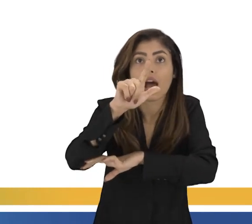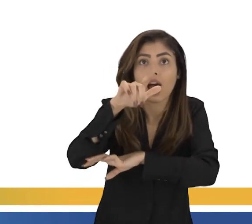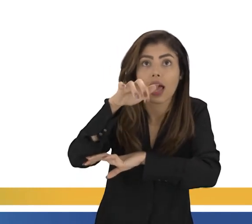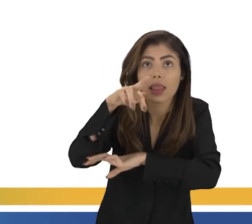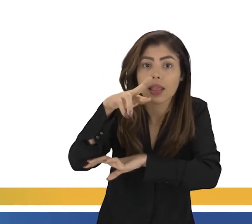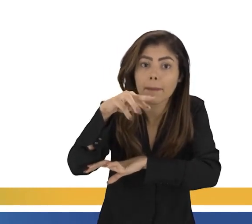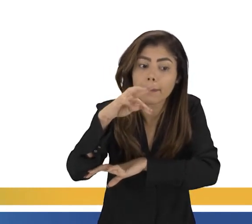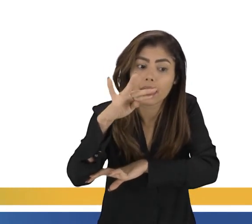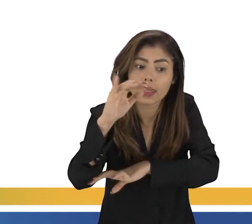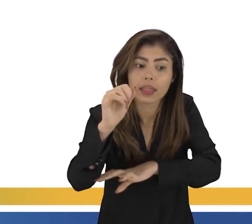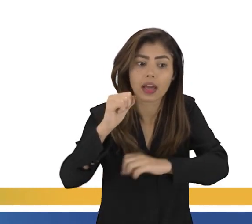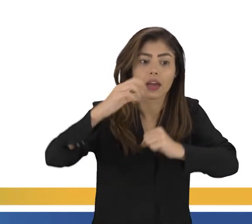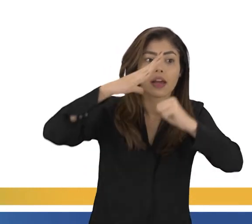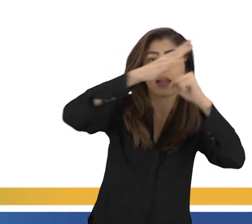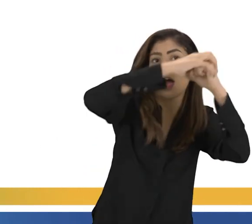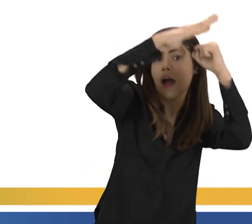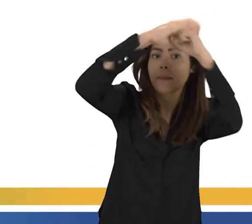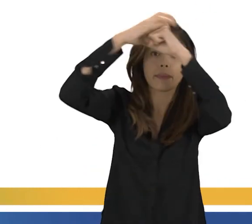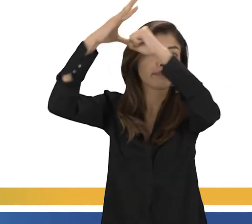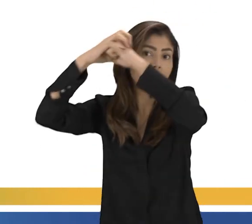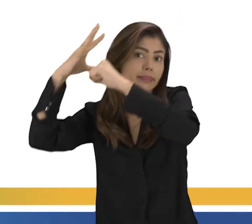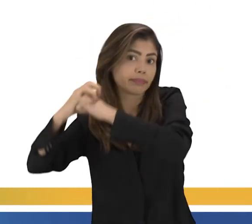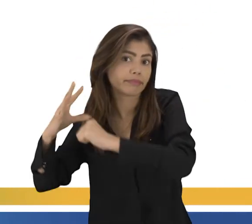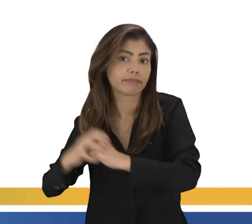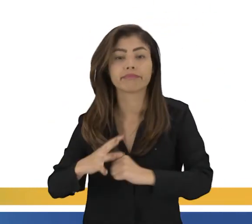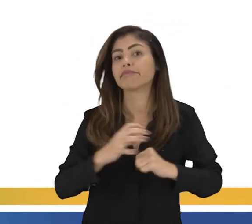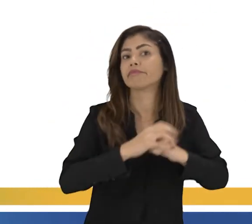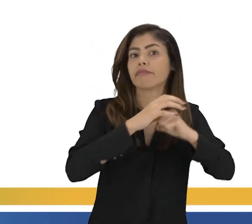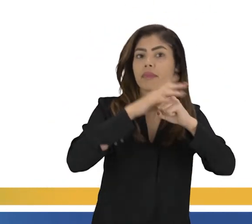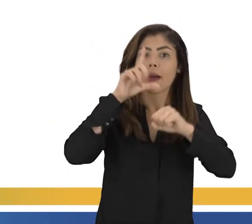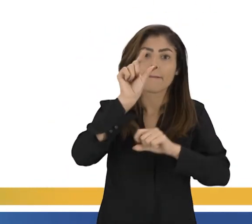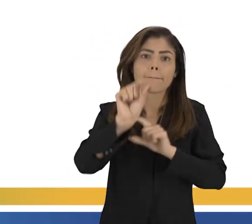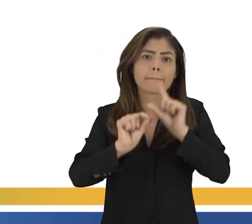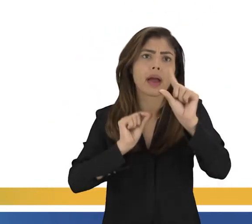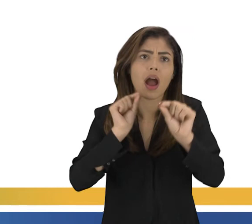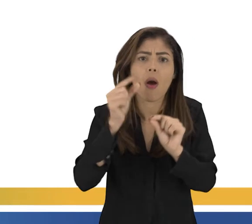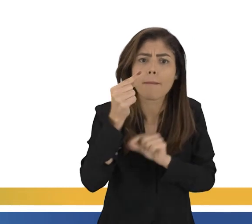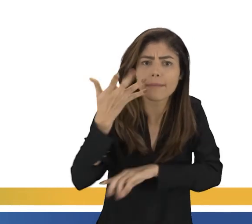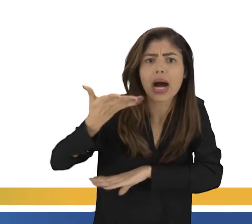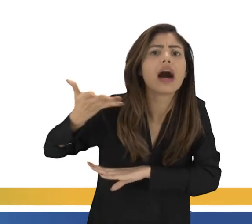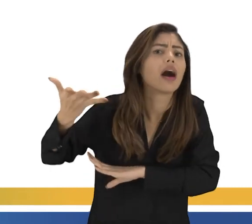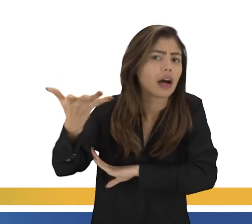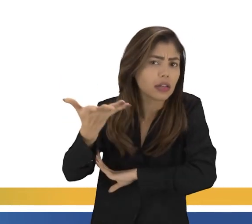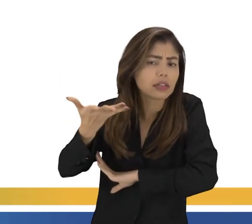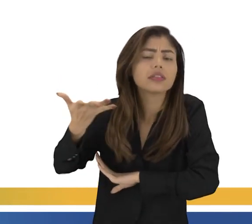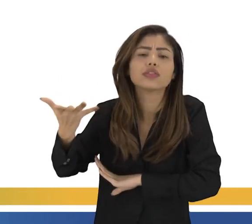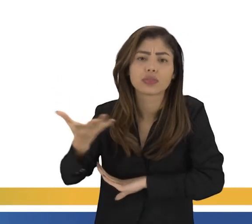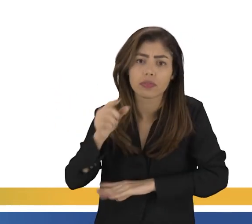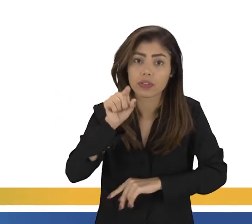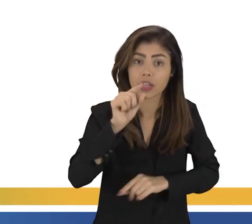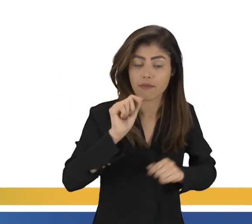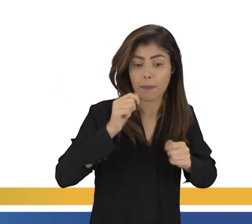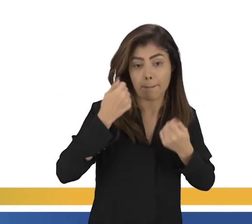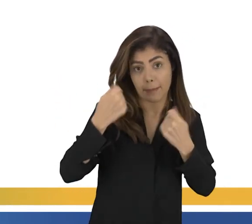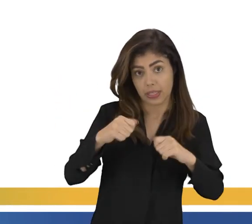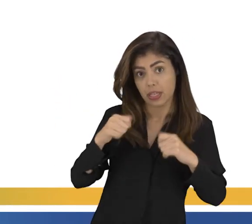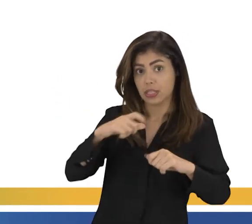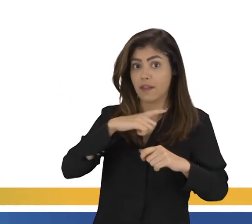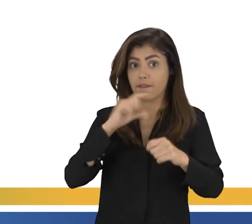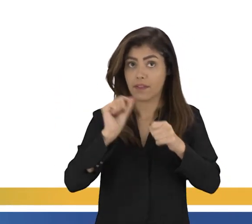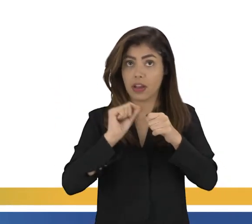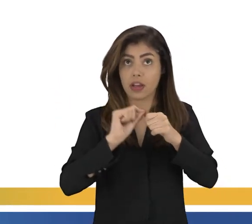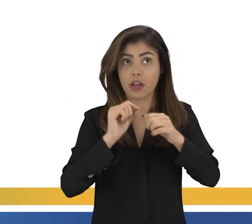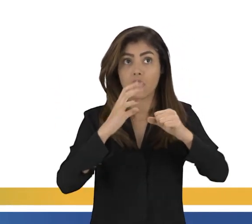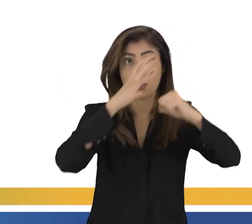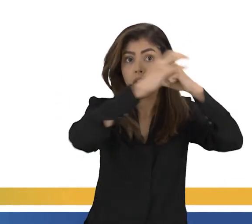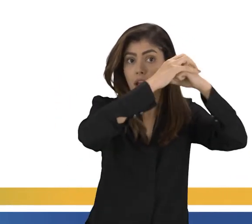Certo? Dessa teia, vamos pegar um pouco assim a cadeia alimentar, o básico. Vocês vão ter que montar aí quem vai